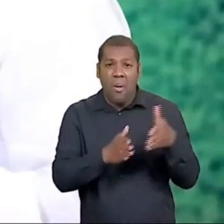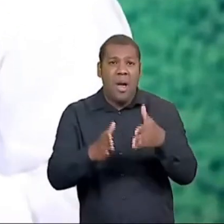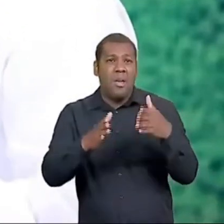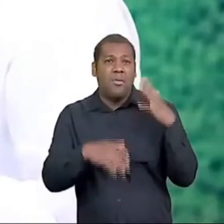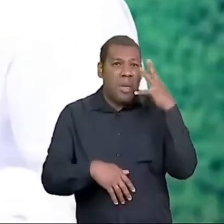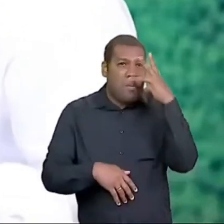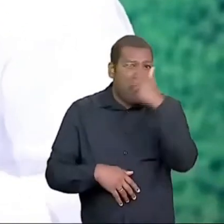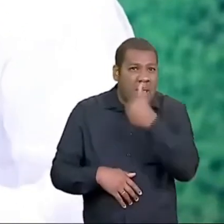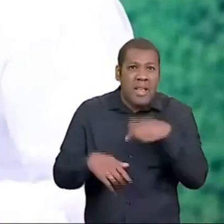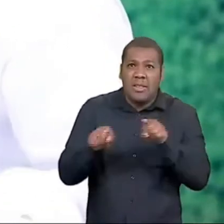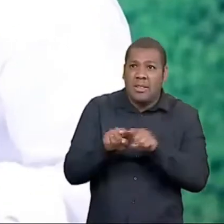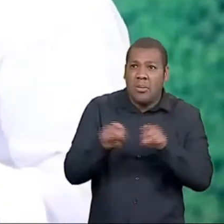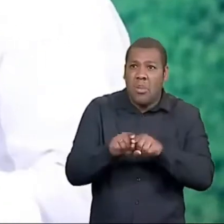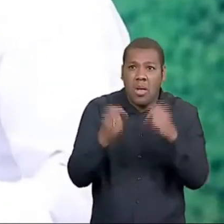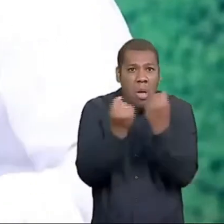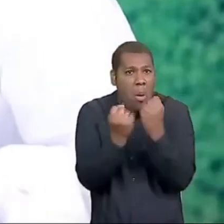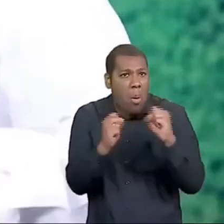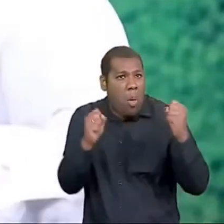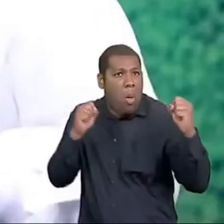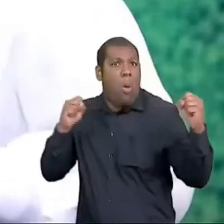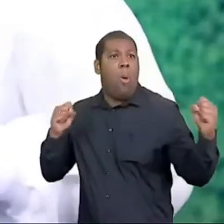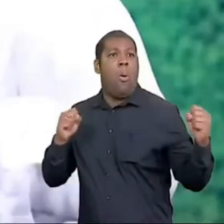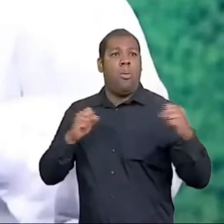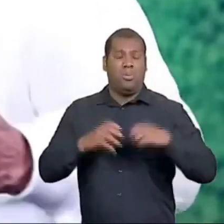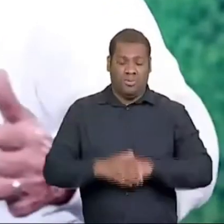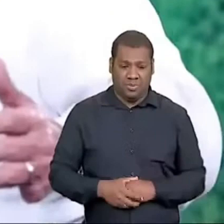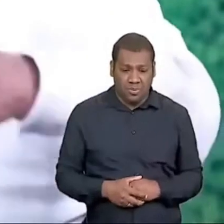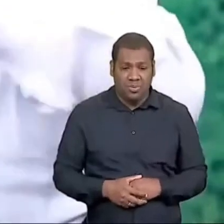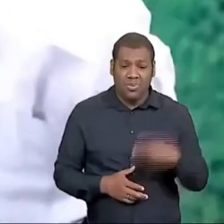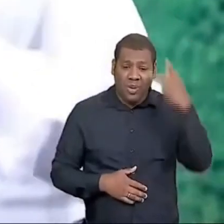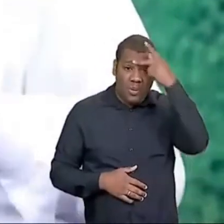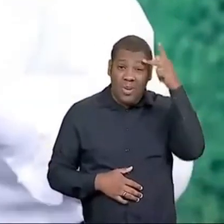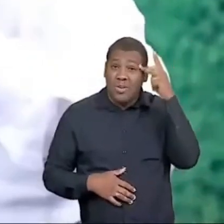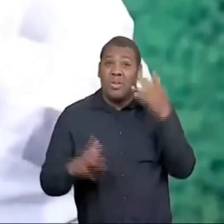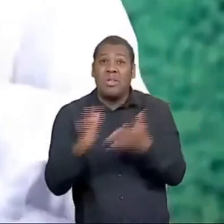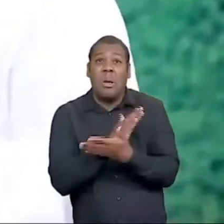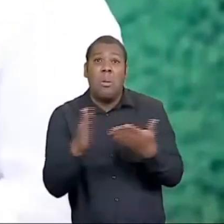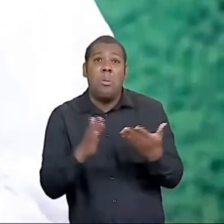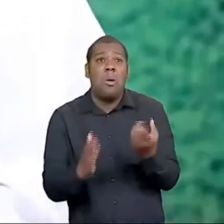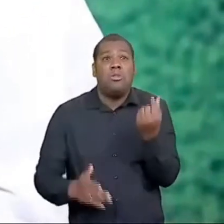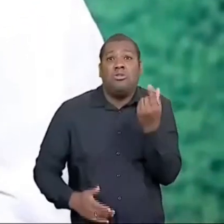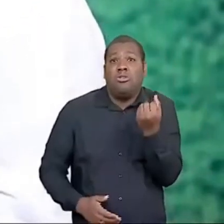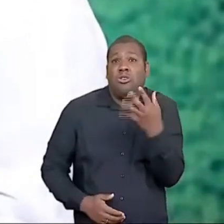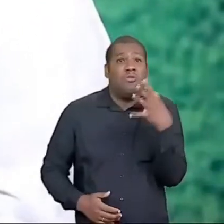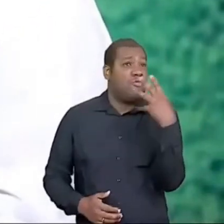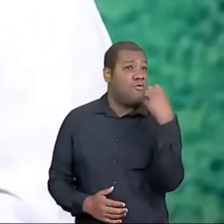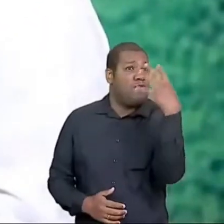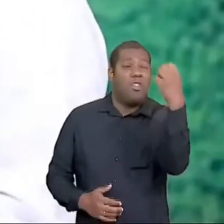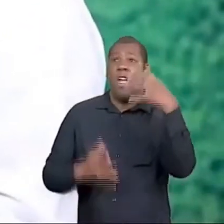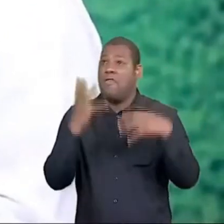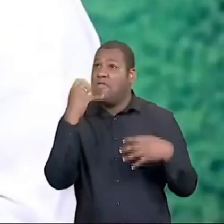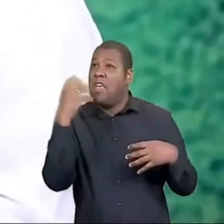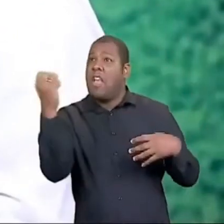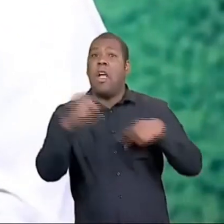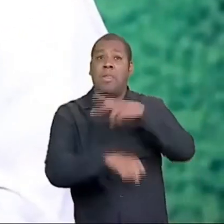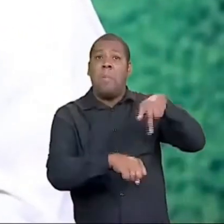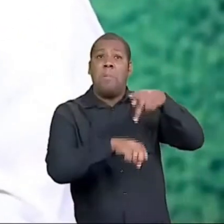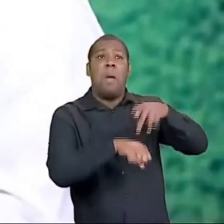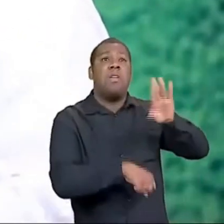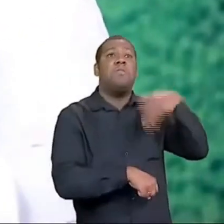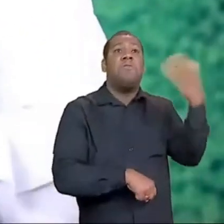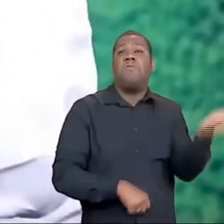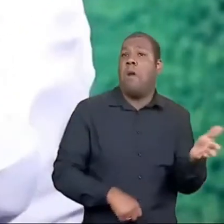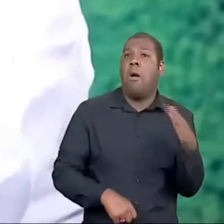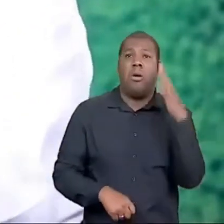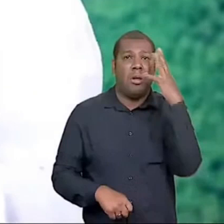seja, muitas vezes as pessoas gastam dinheiro para viajar do Brasil para outro país para ver beleza. Eu acho que as pessoas, se fossem ao